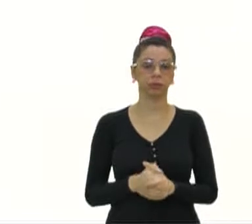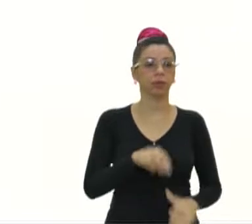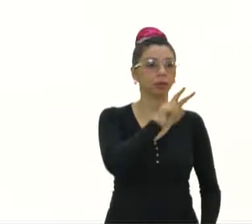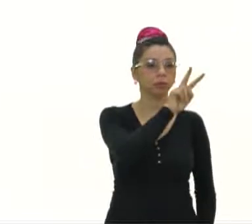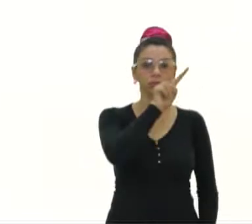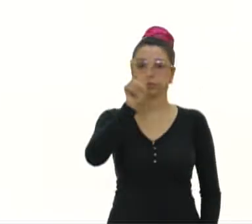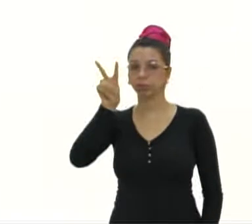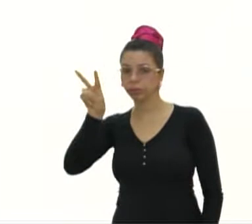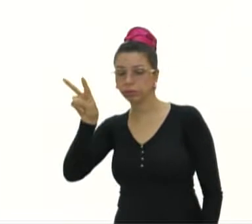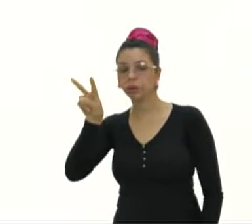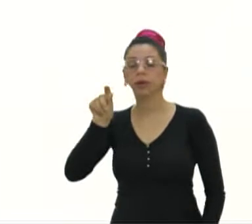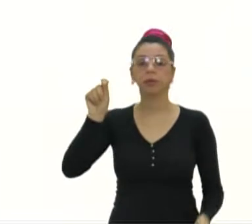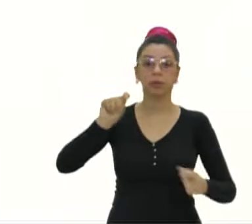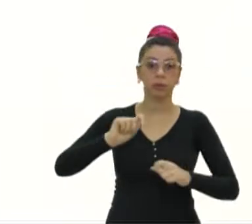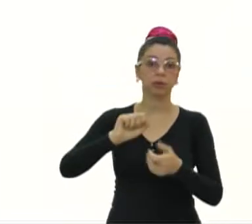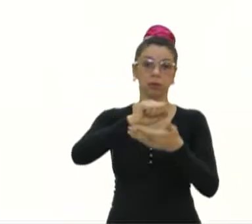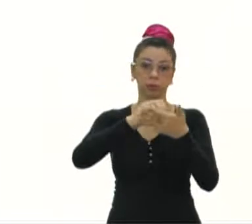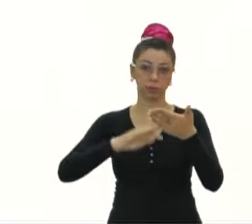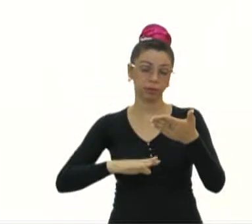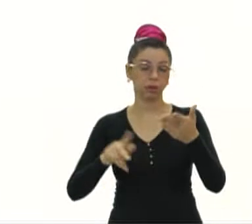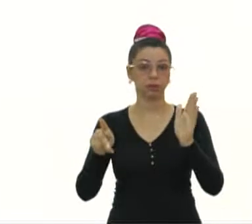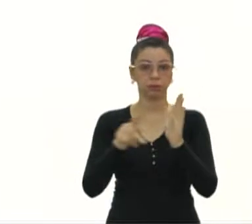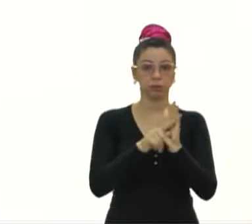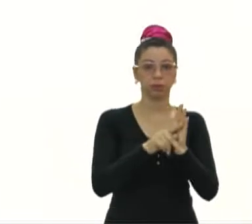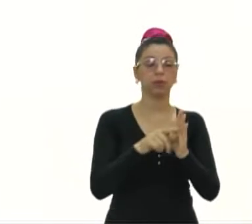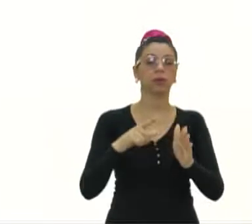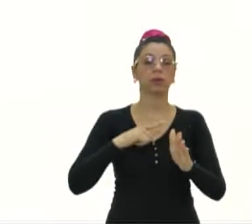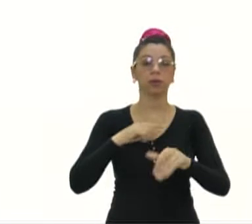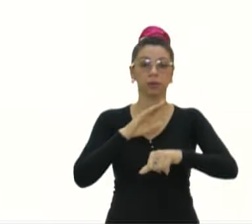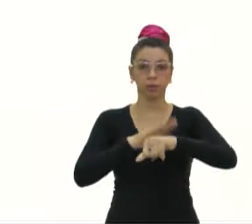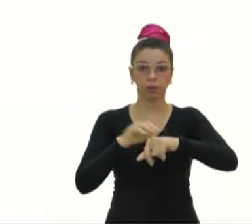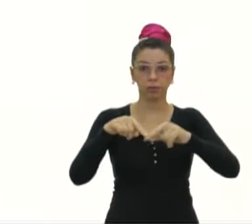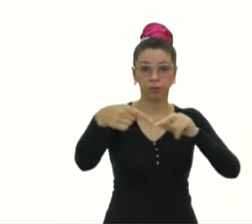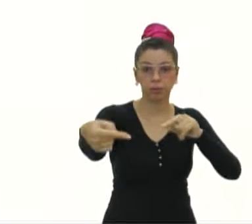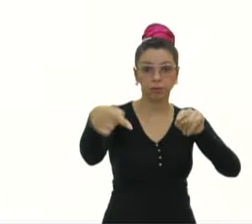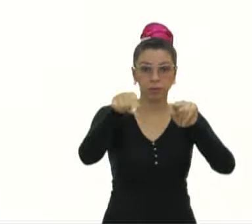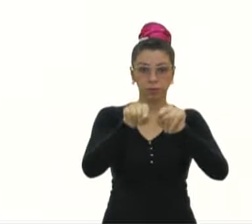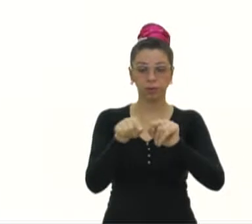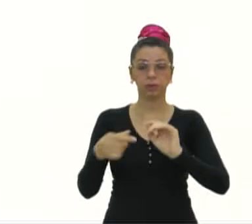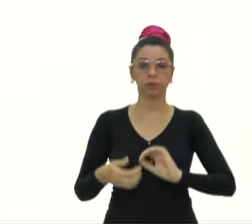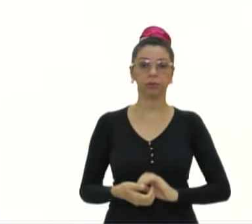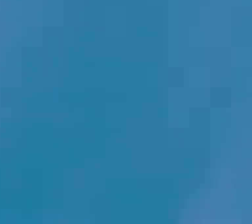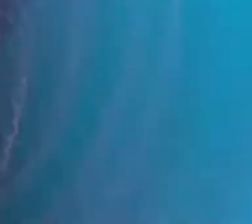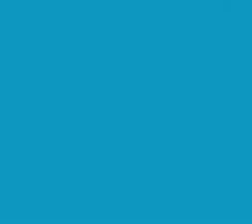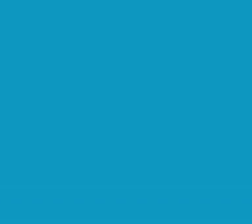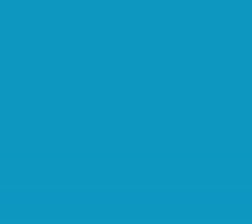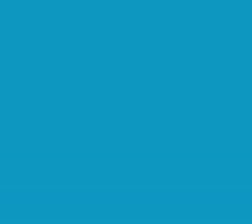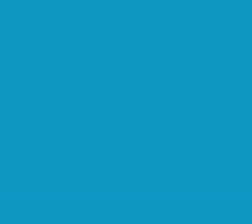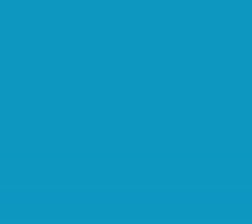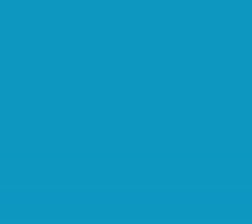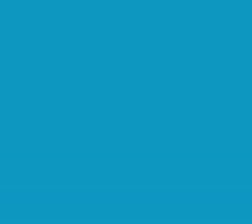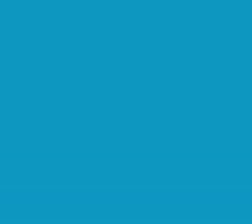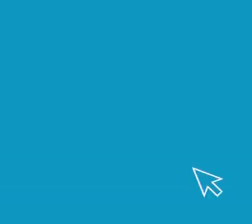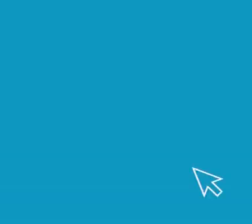quadrinho que nós vamos fazer mais atividades sobre ela. Vou dar um tempo para vocês e a gente já volta.